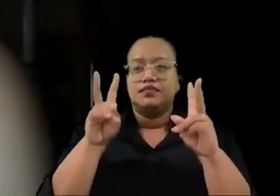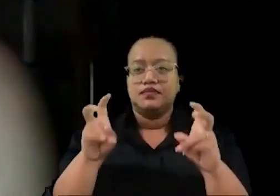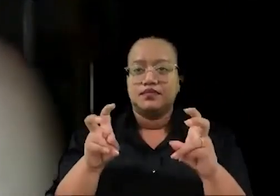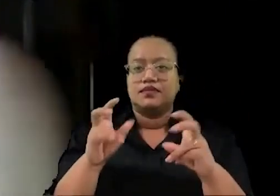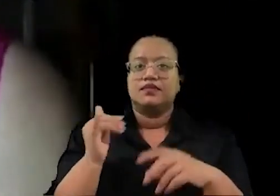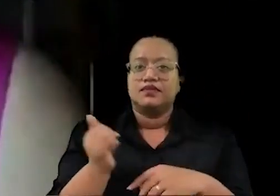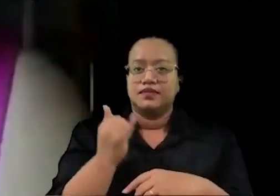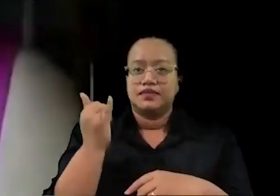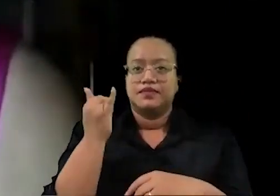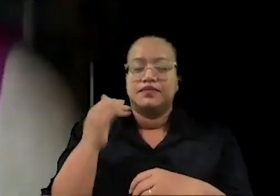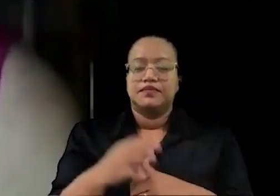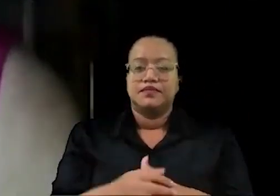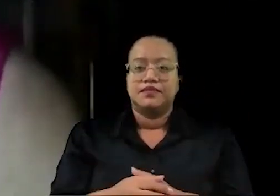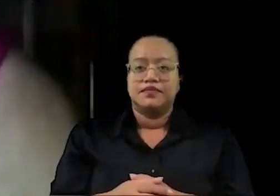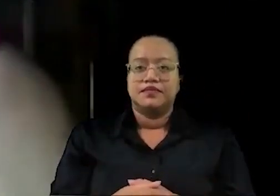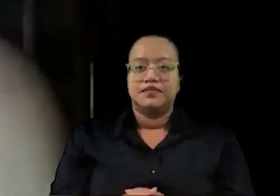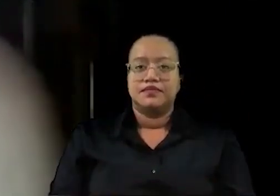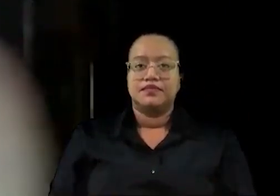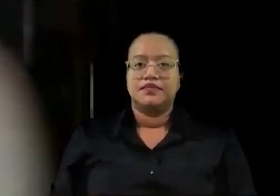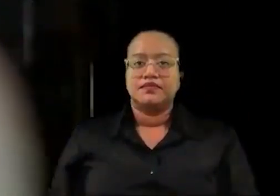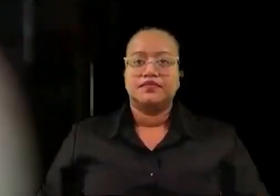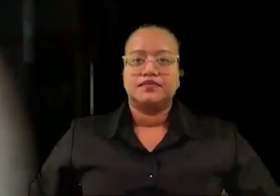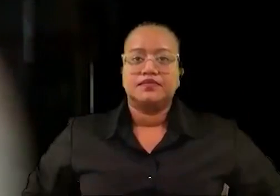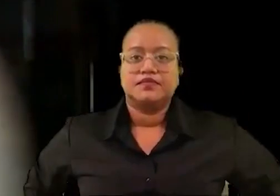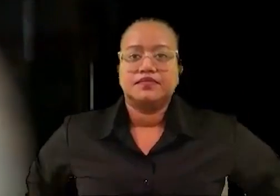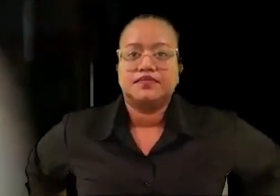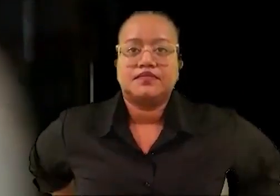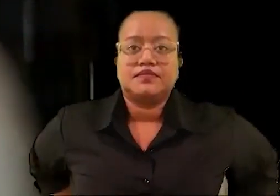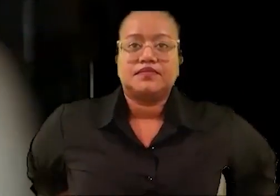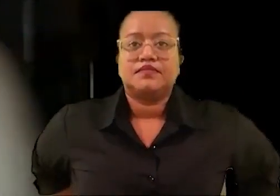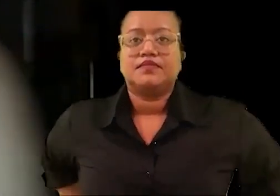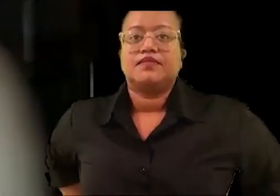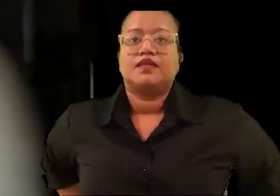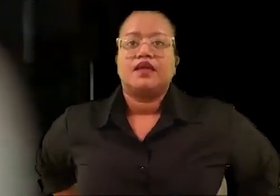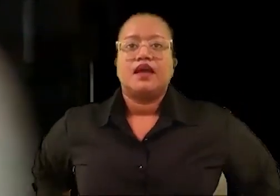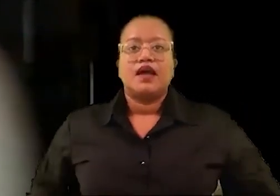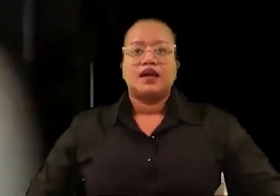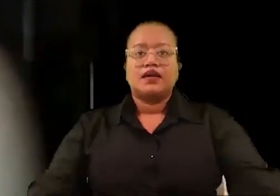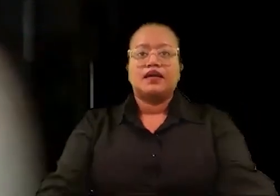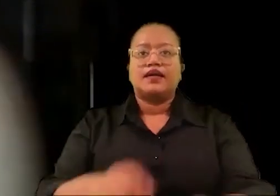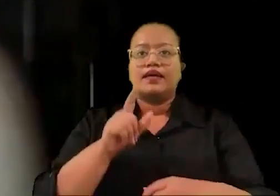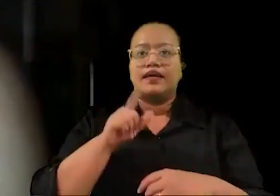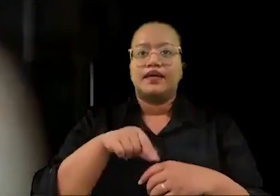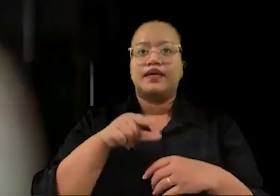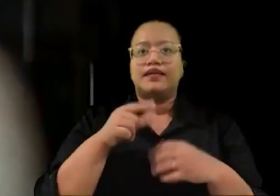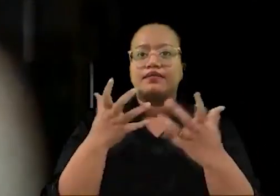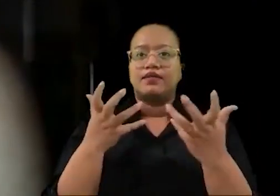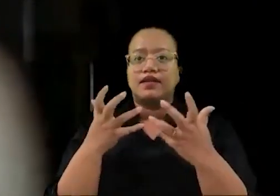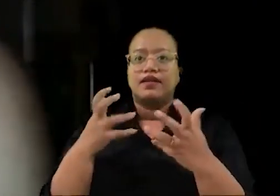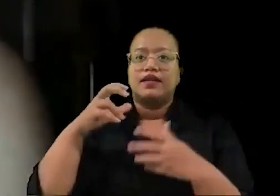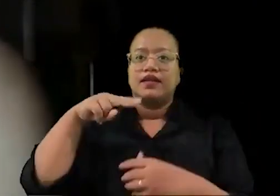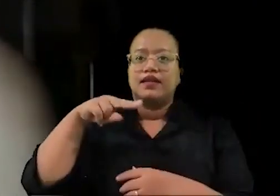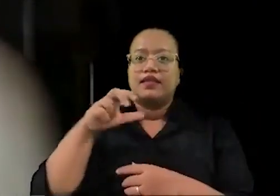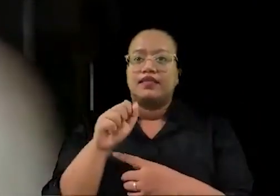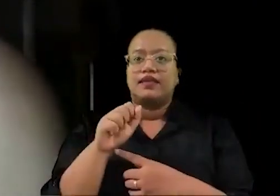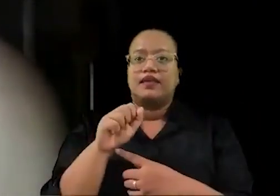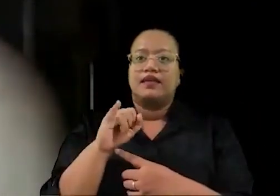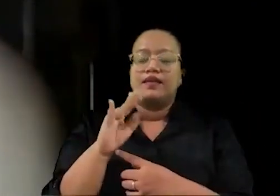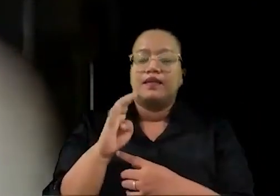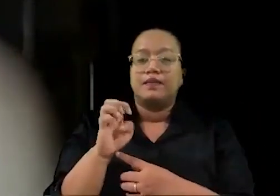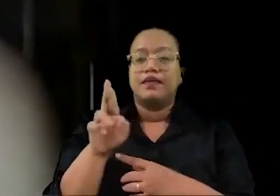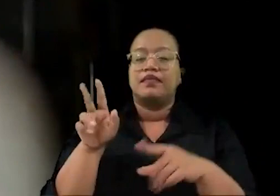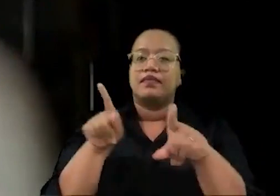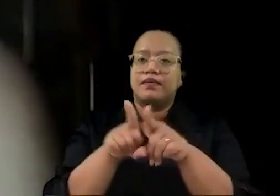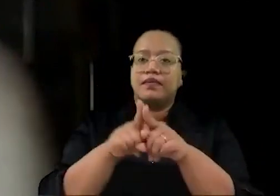O doutor Brandão já está, senão eu gostaria muito que o Naibe falasse, tá? Também, se o doutor Brandão